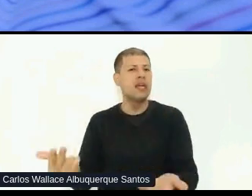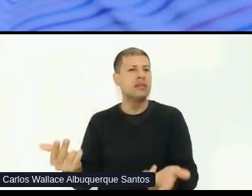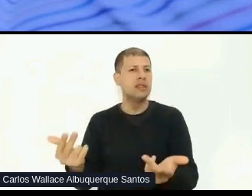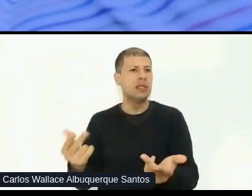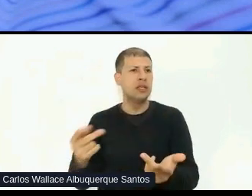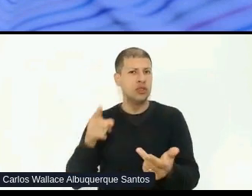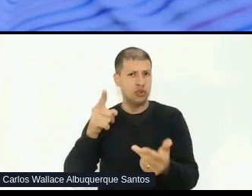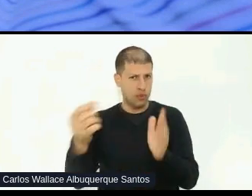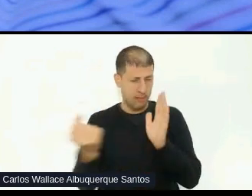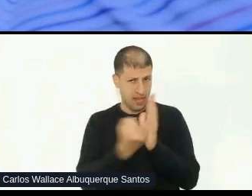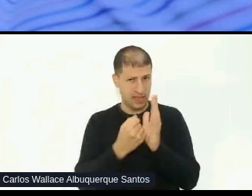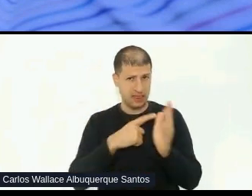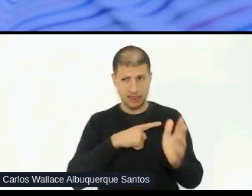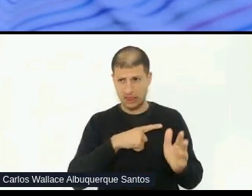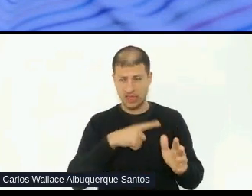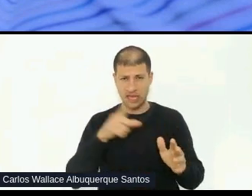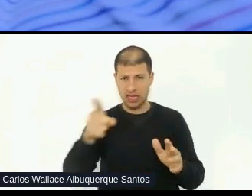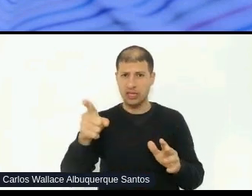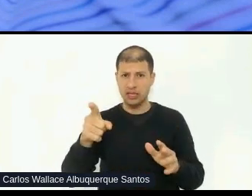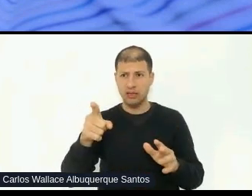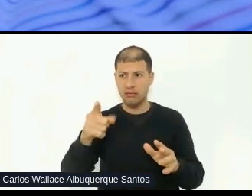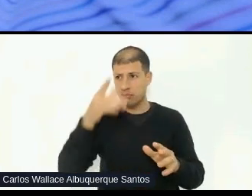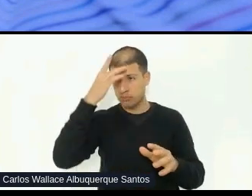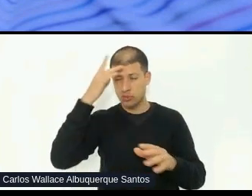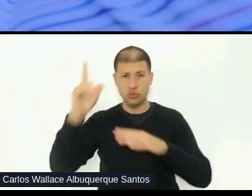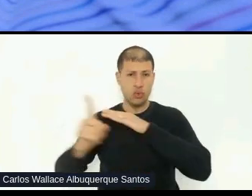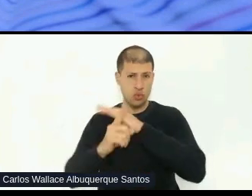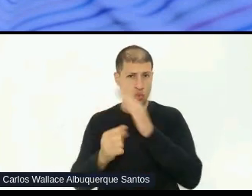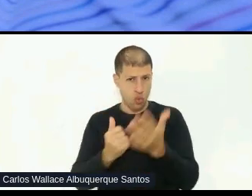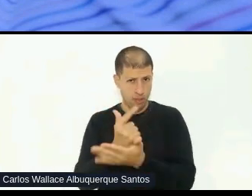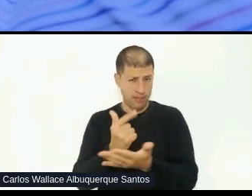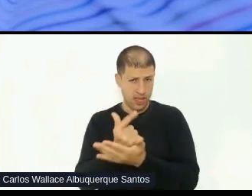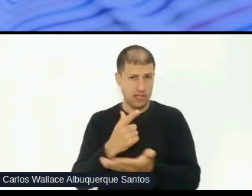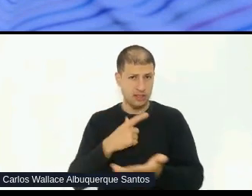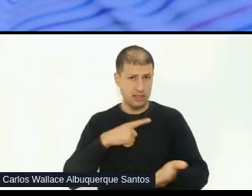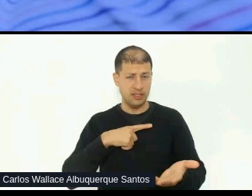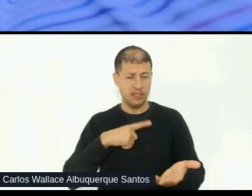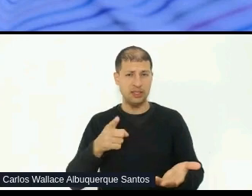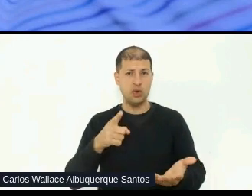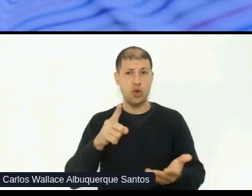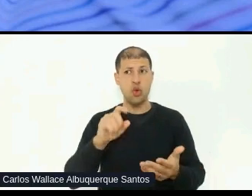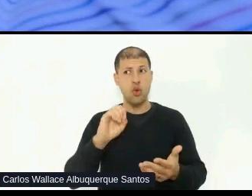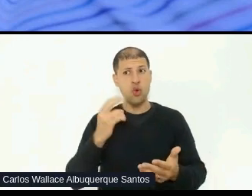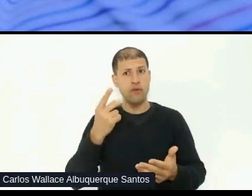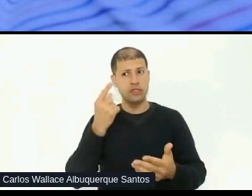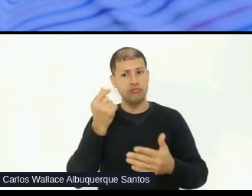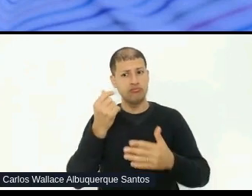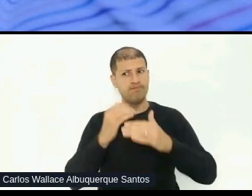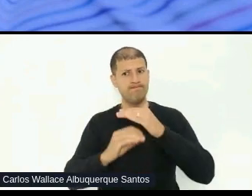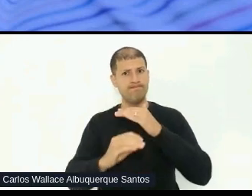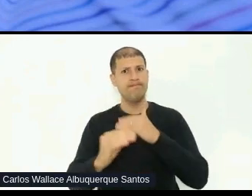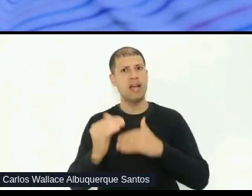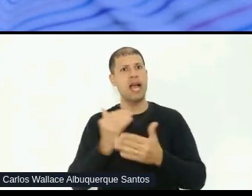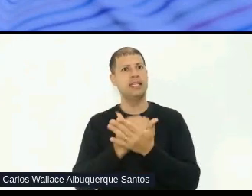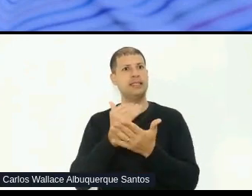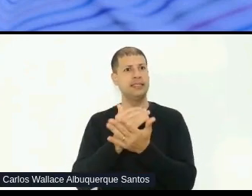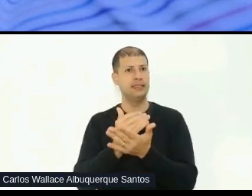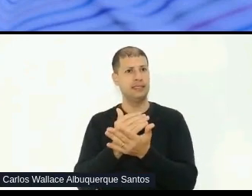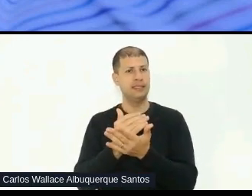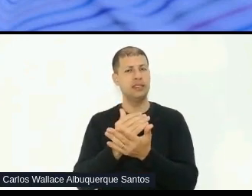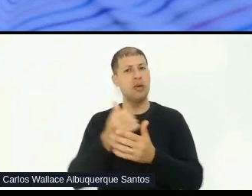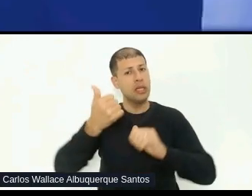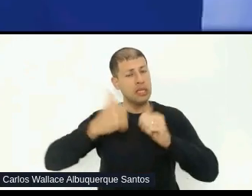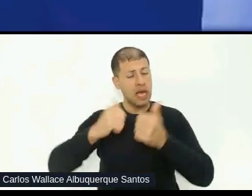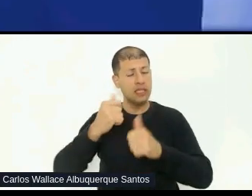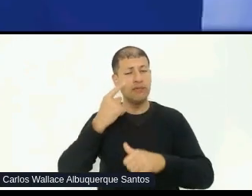está presente nesse público, de fato? Ou será que você deveria investir um pouco mais? Faça essa análise, traga essas informações para o dia a